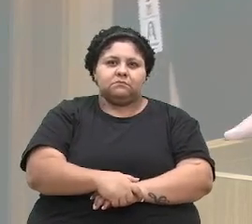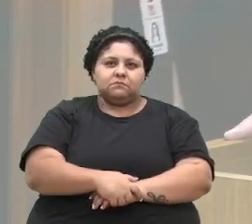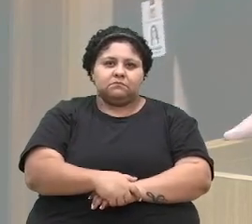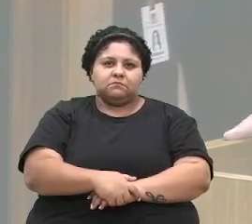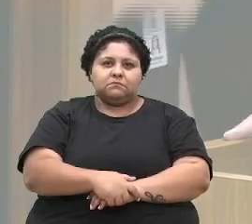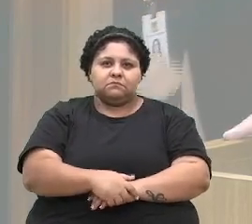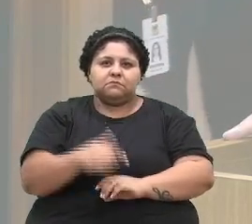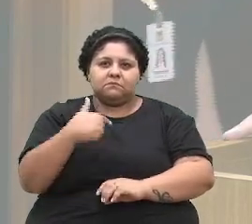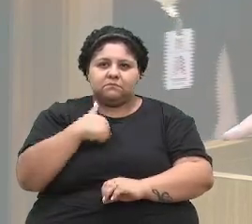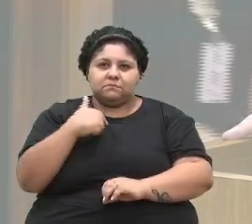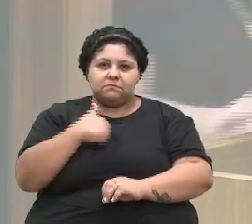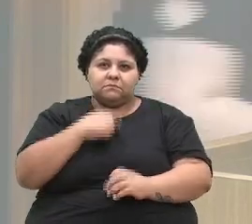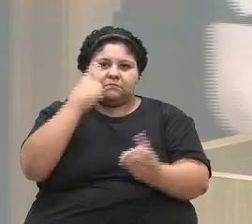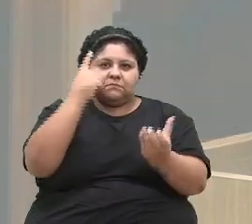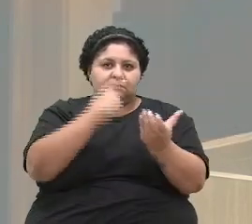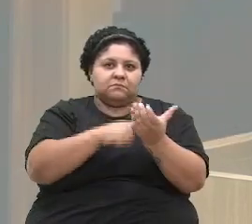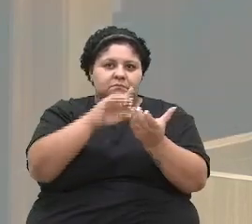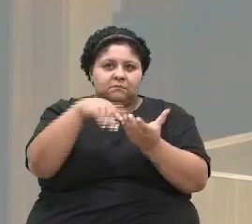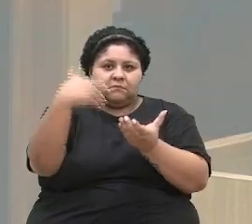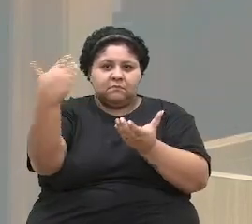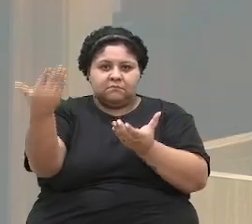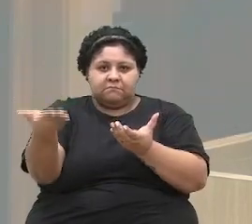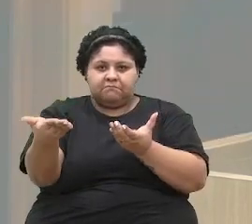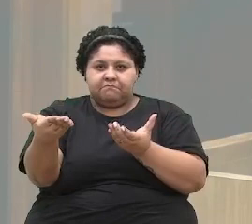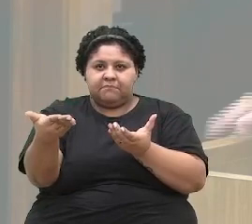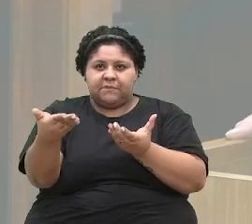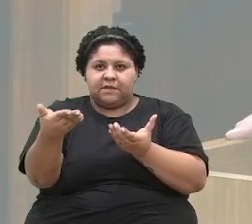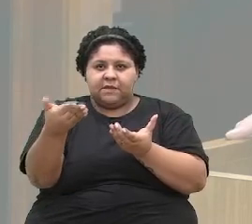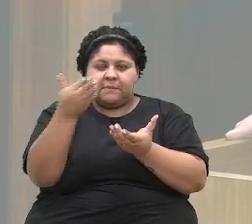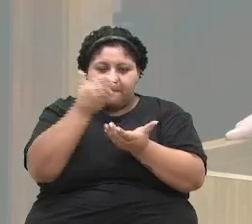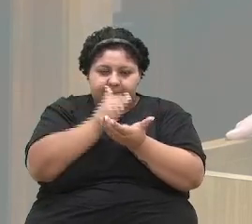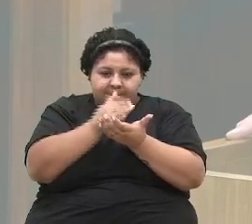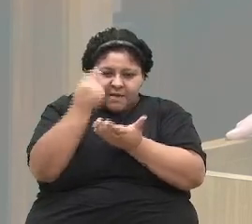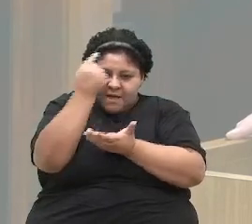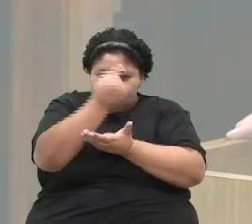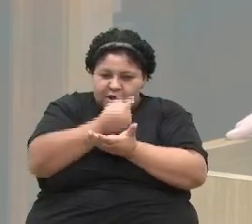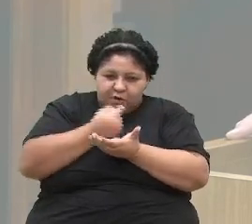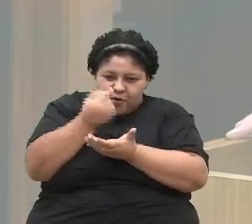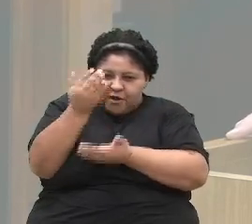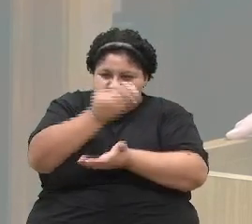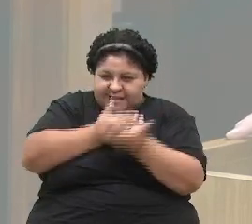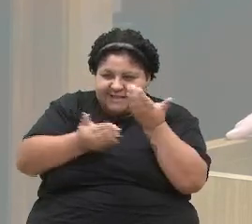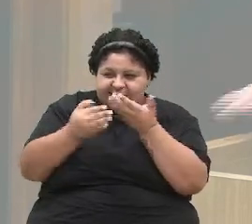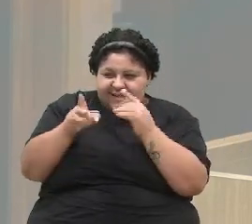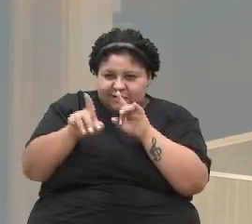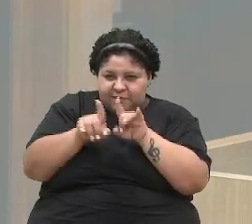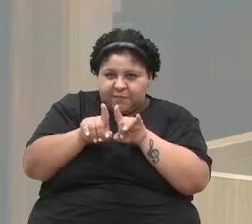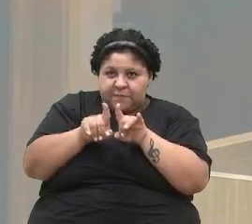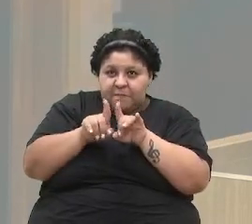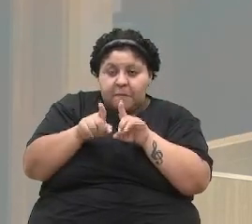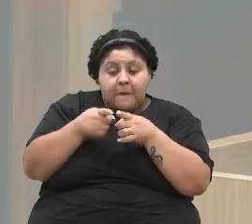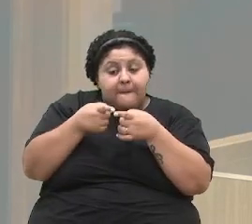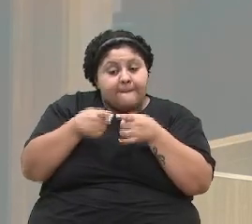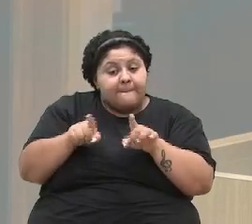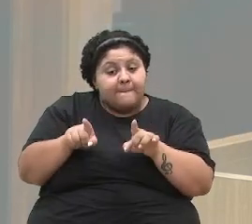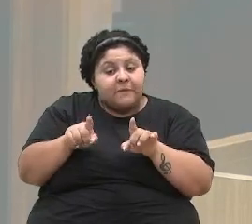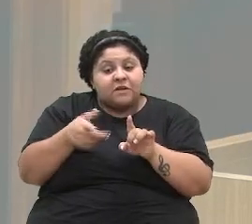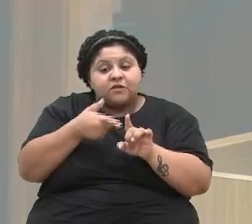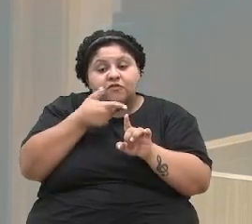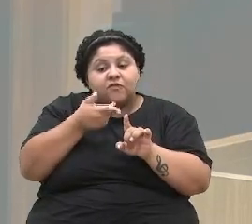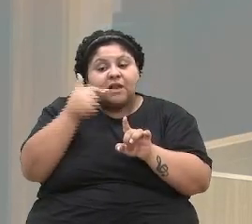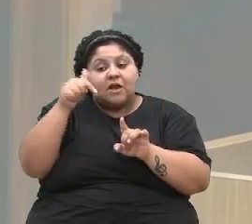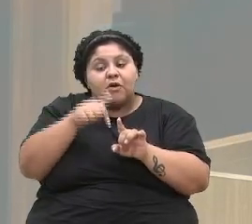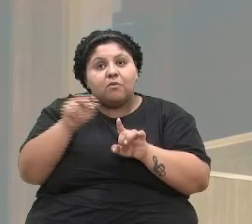Eu estava com uma agenda fora, daí eu fiquei um pouquinho, meia horinha fora no meu gabinete atendendo de fora. Porém, citaram o meu nome aqui, eu